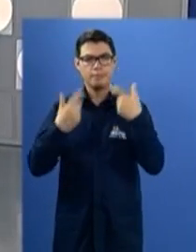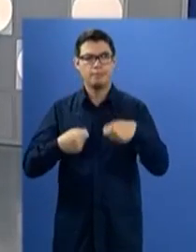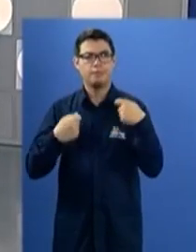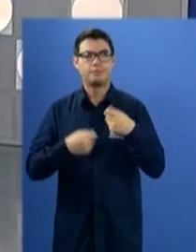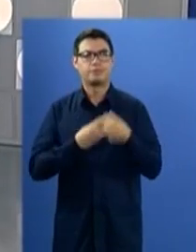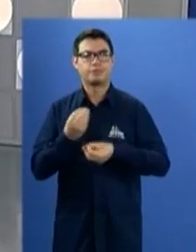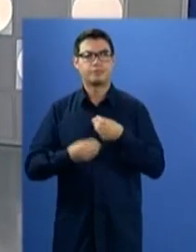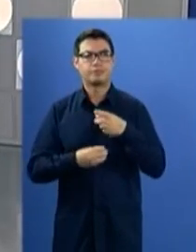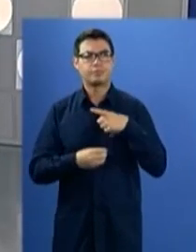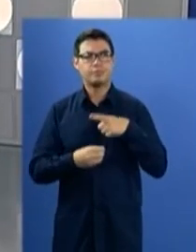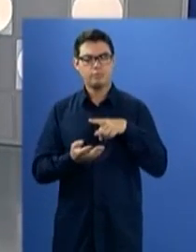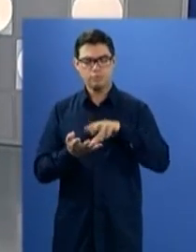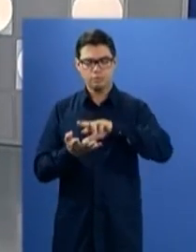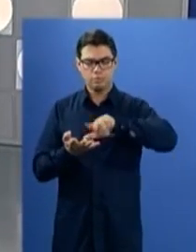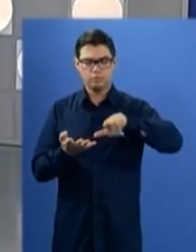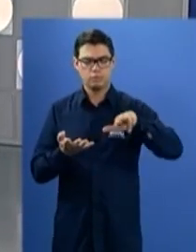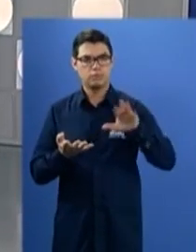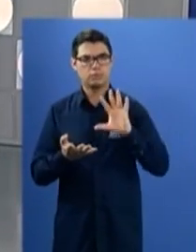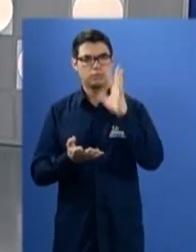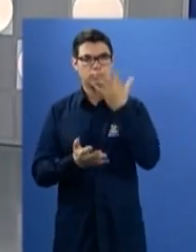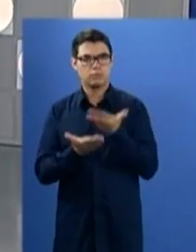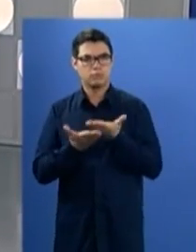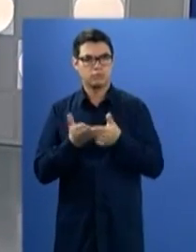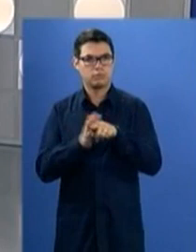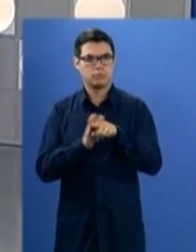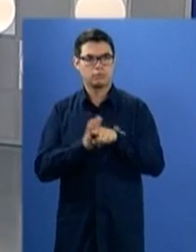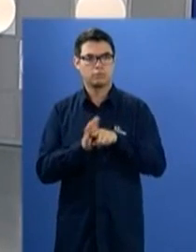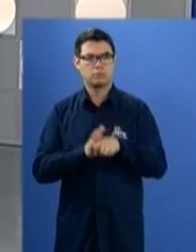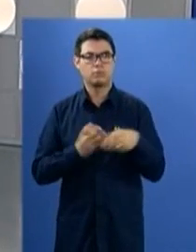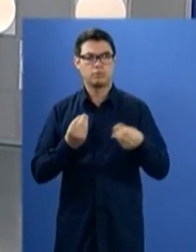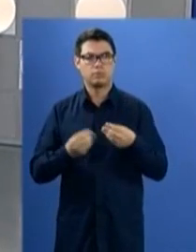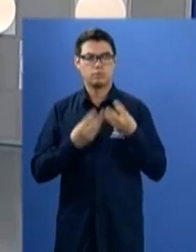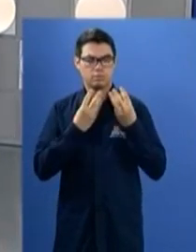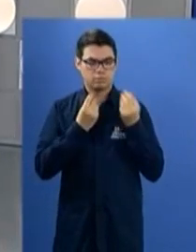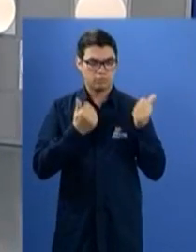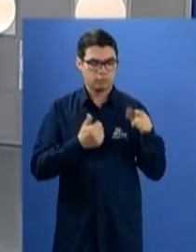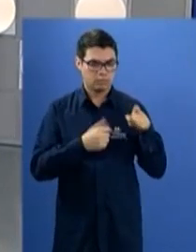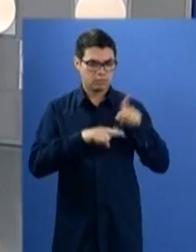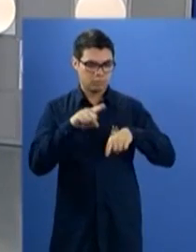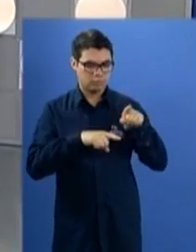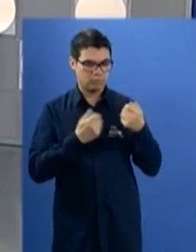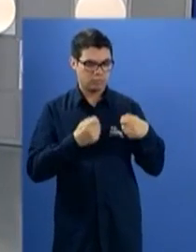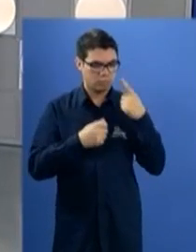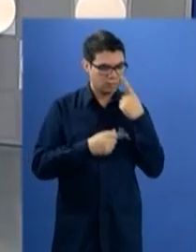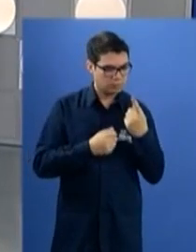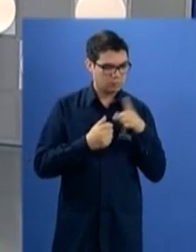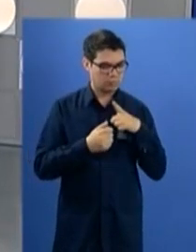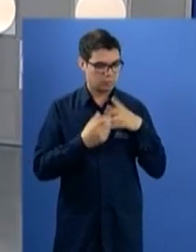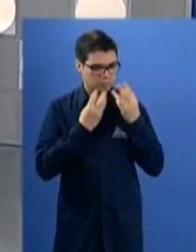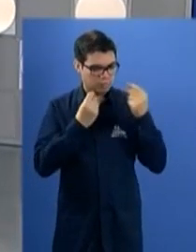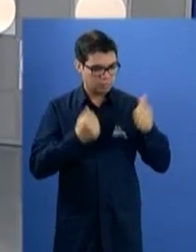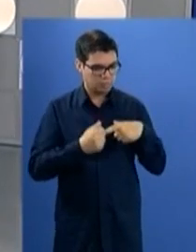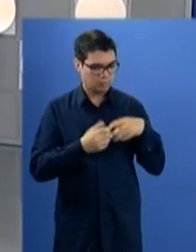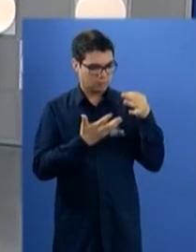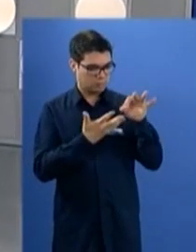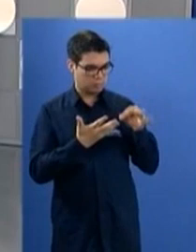existem muitos aspectos a serem considerados no material, como qualidade, especificação, as condições